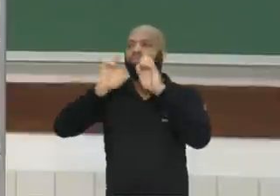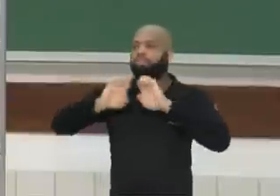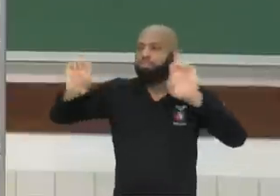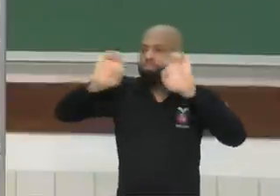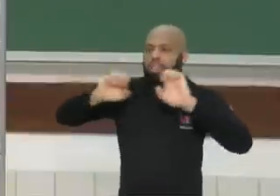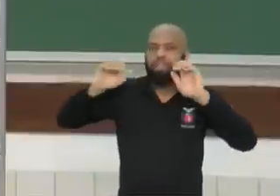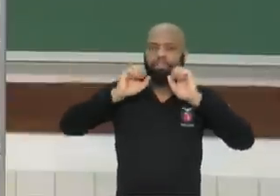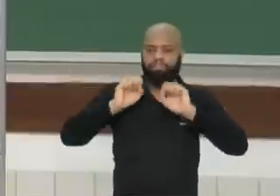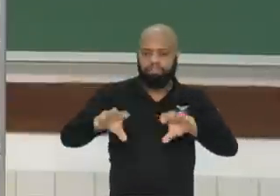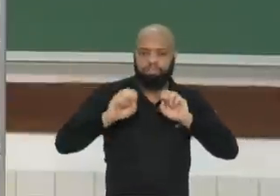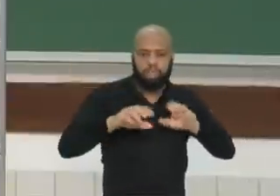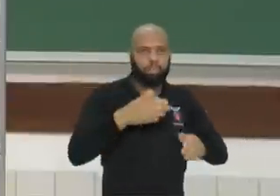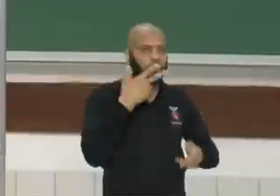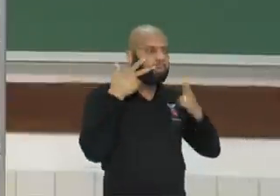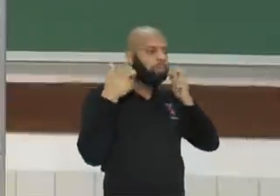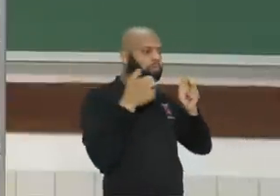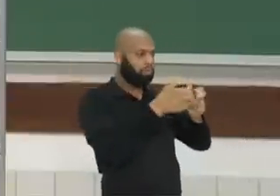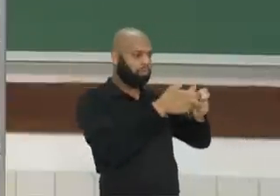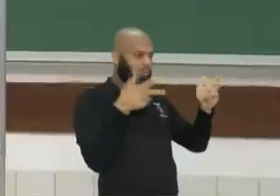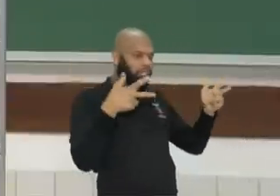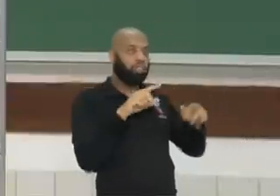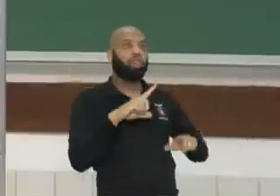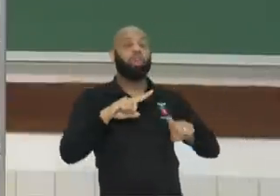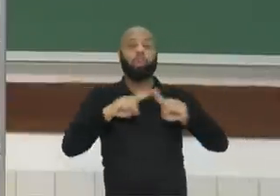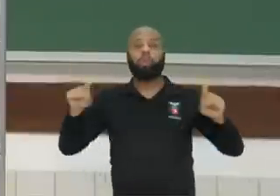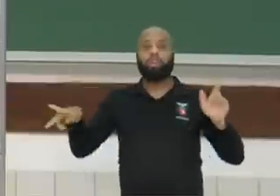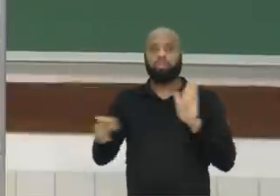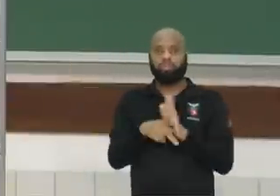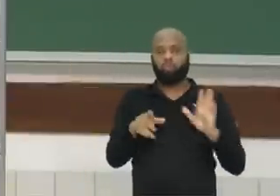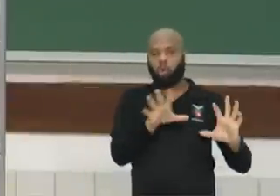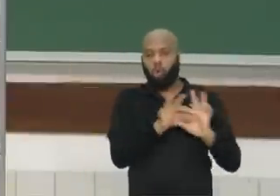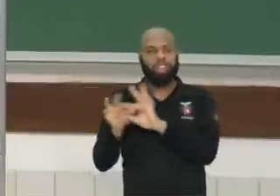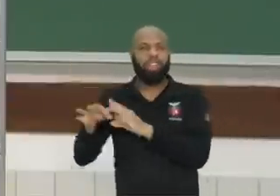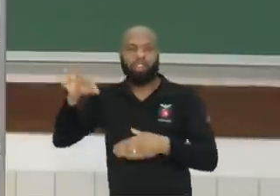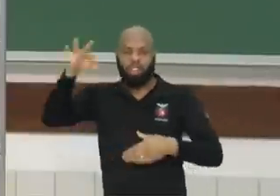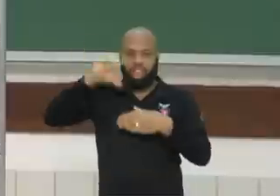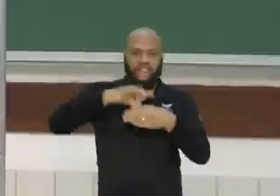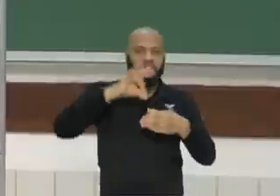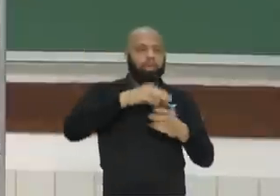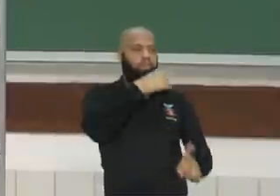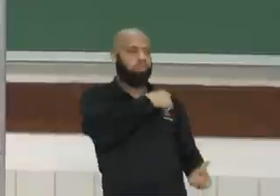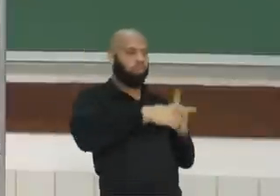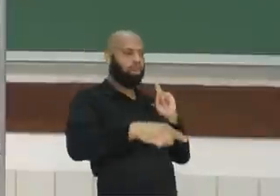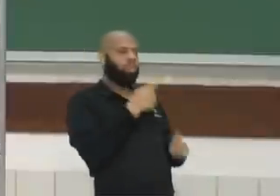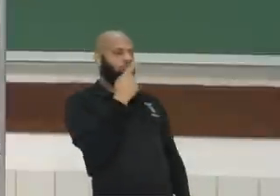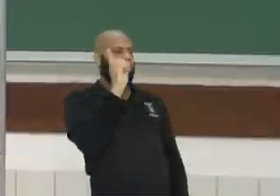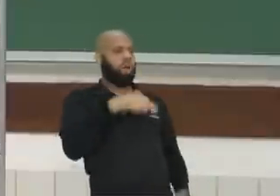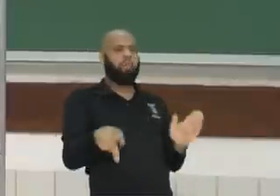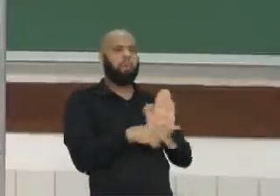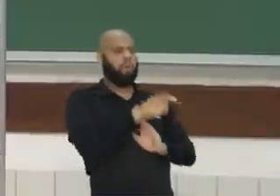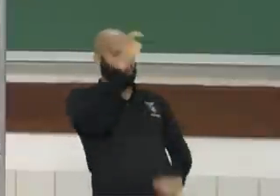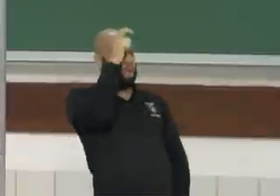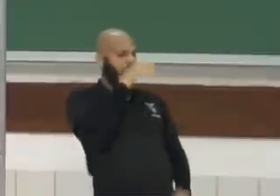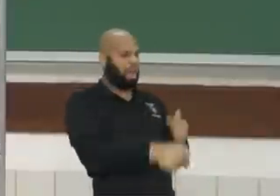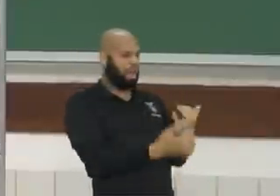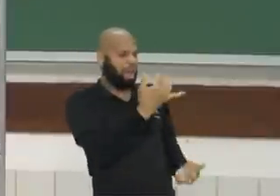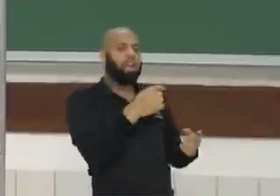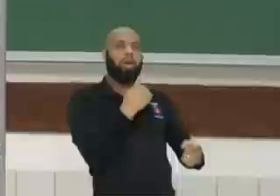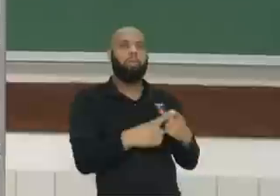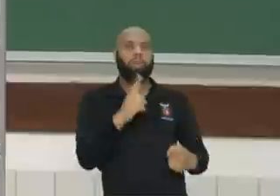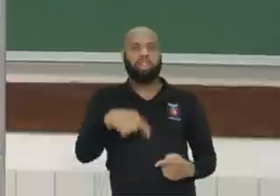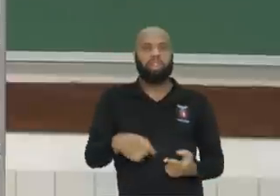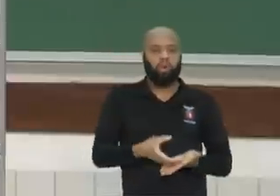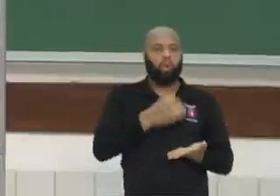desses índios. Neste contexto, a erva mate ela vai ser proibida pelos jesuítas, como o prof acabou de te explicar, embora fosse